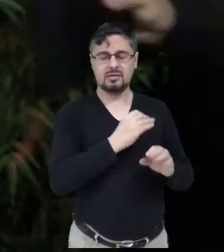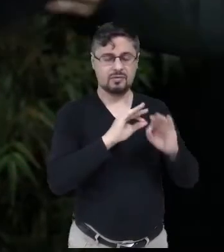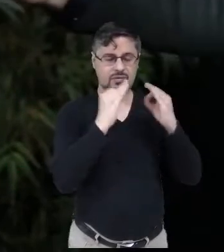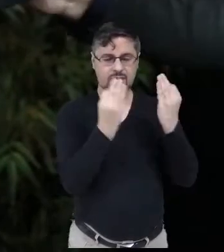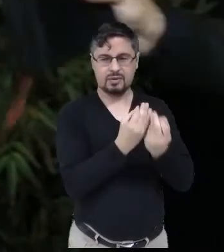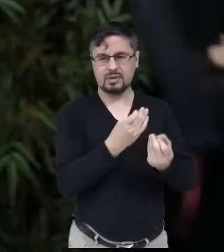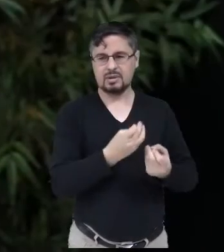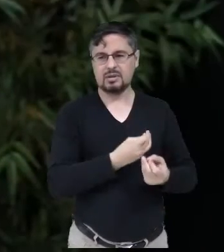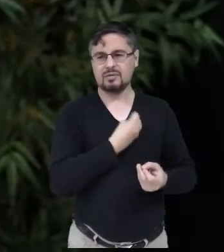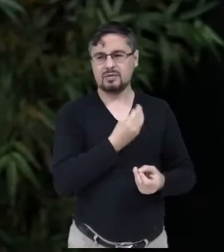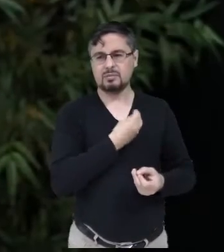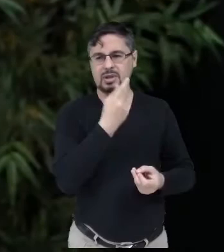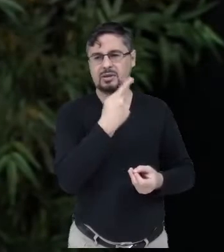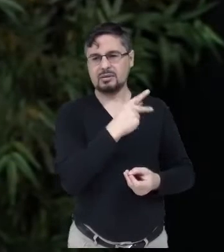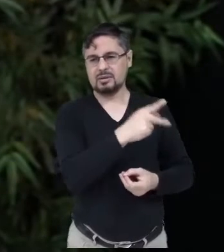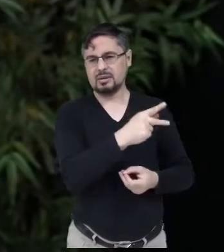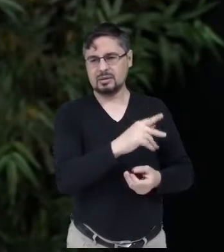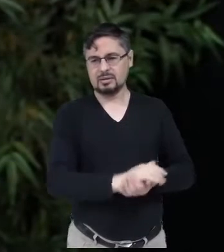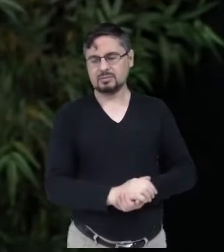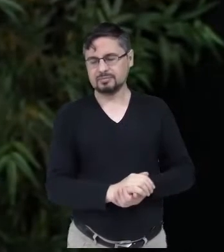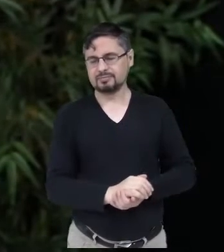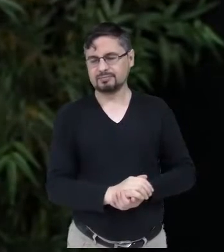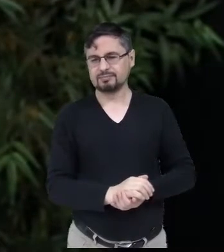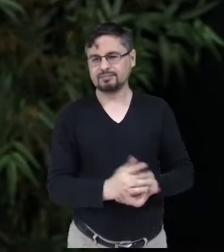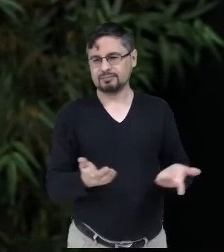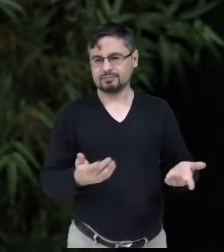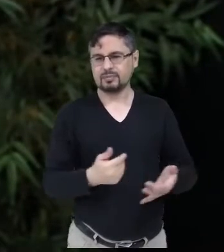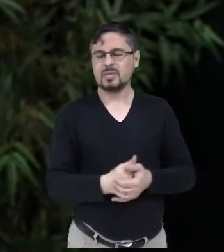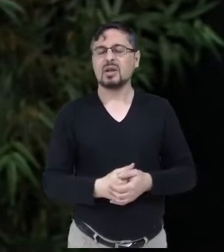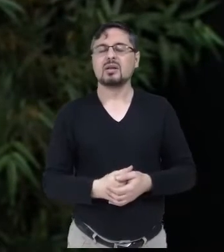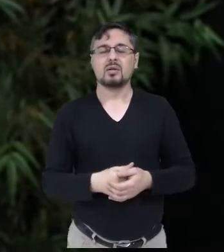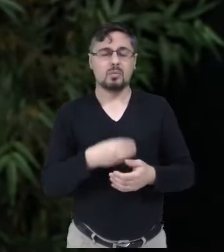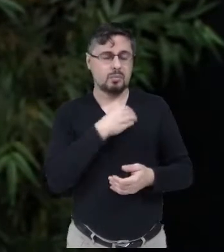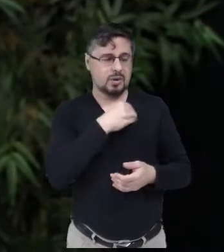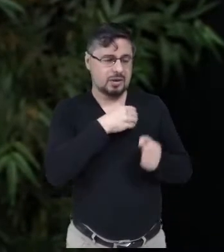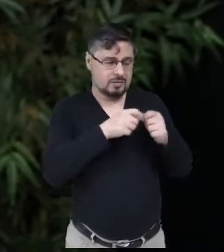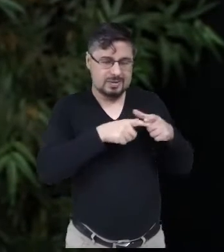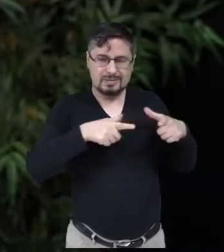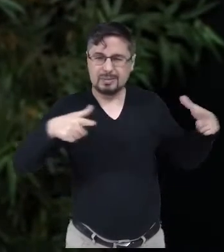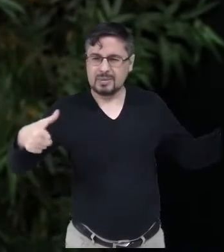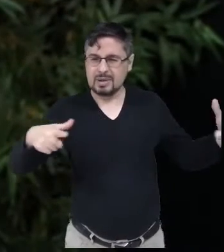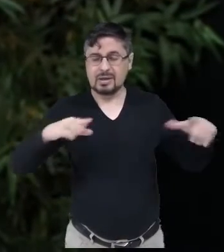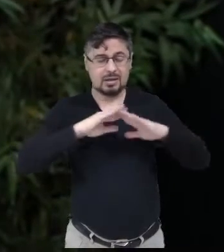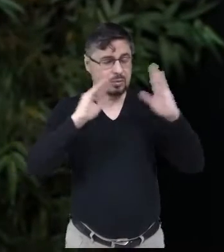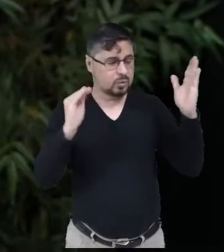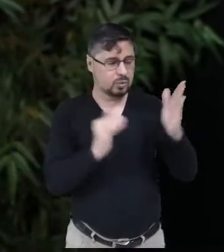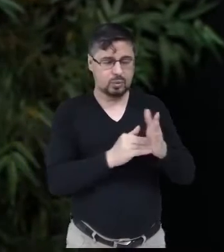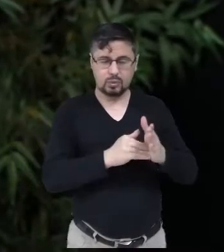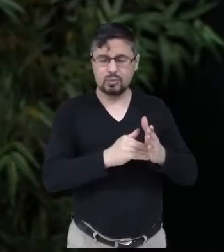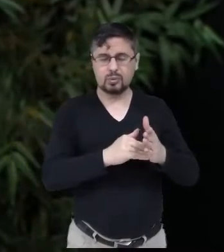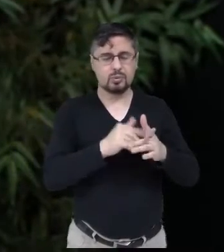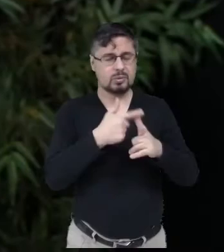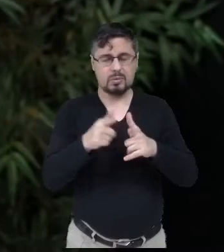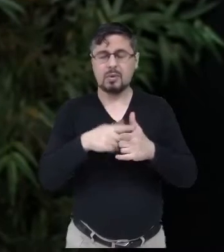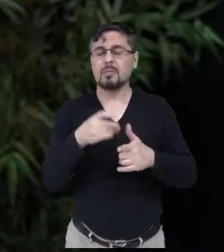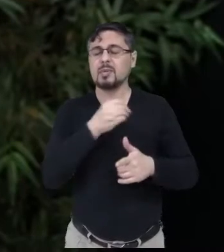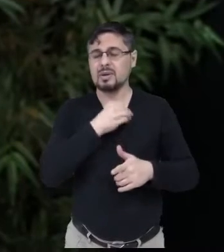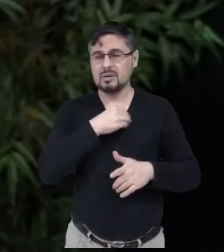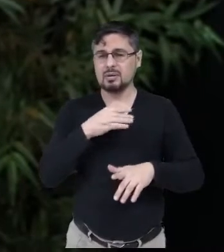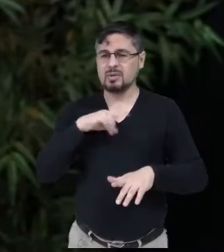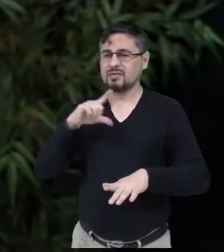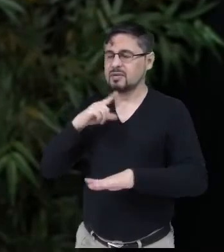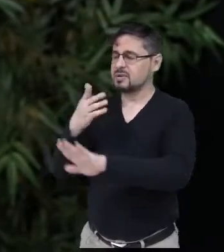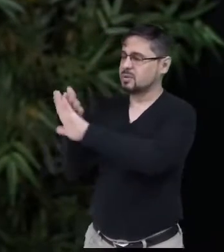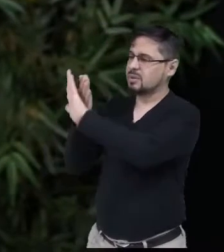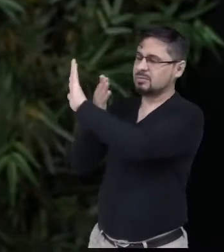pecado, ele se espalha e causa grandes danos. Mas o pecado também causa isolamento. Versículo 46 do capítulo